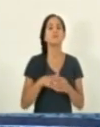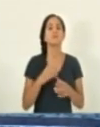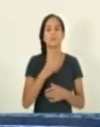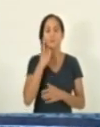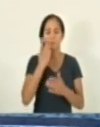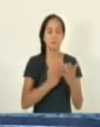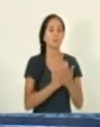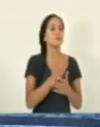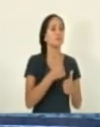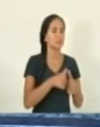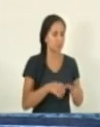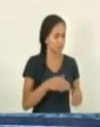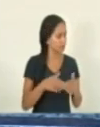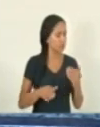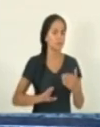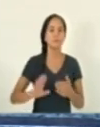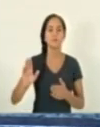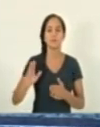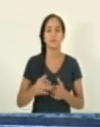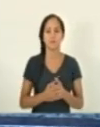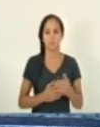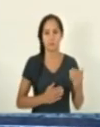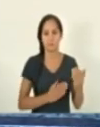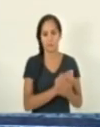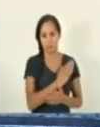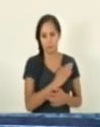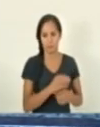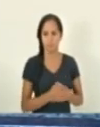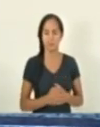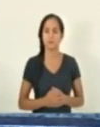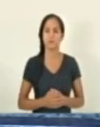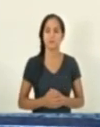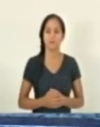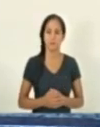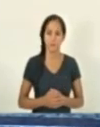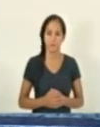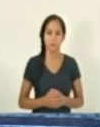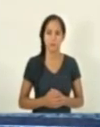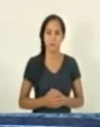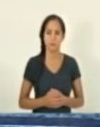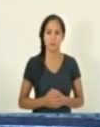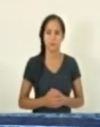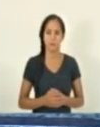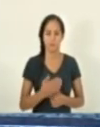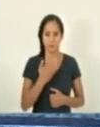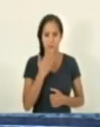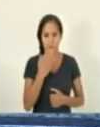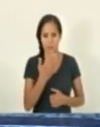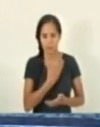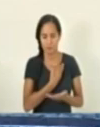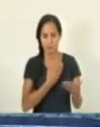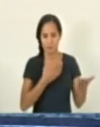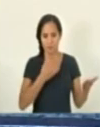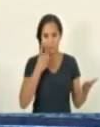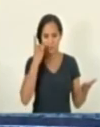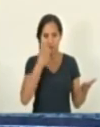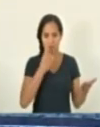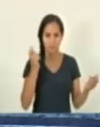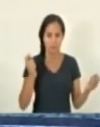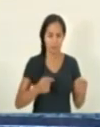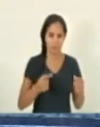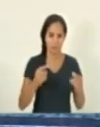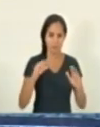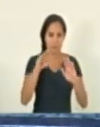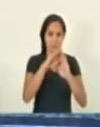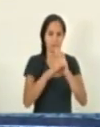Os deputados que aprovam permaneçam como se encontram, os contrários se manifestam. Aprovado. Vou pedir aqui aos colegas deputados que nós possamos fazer a inversão